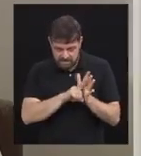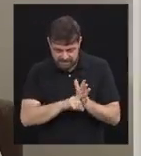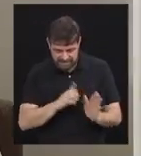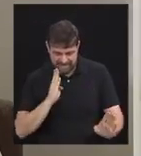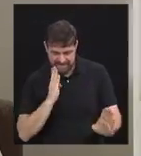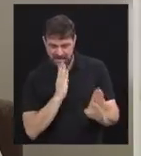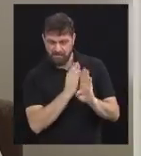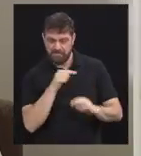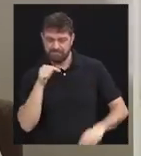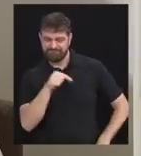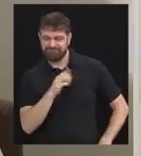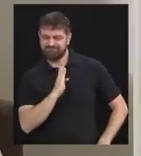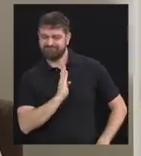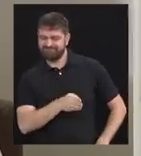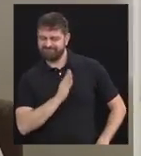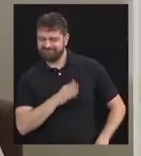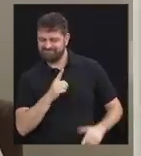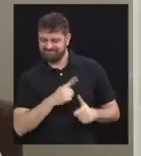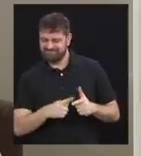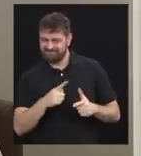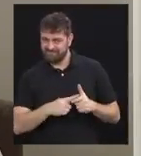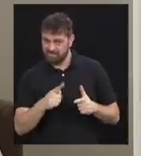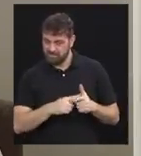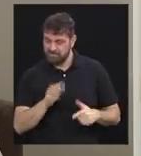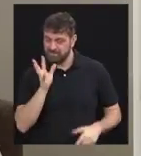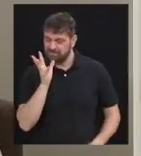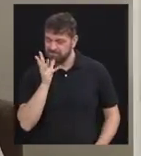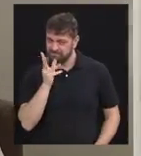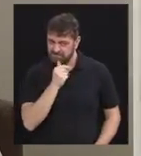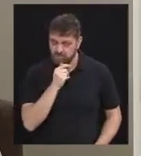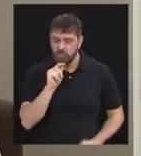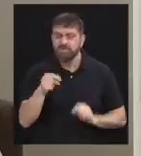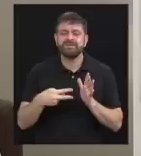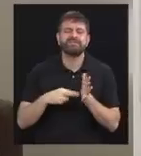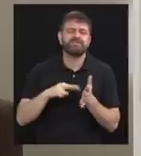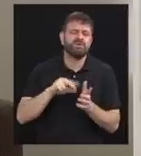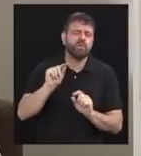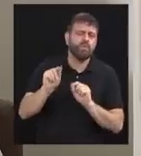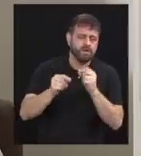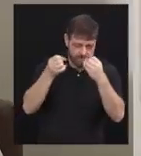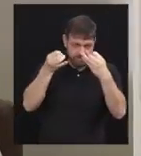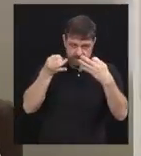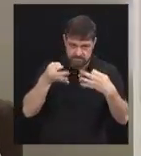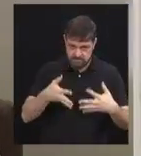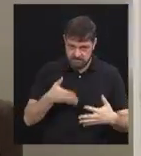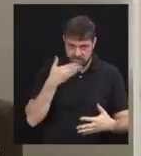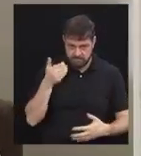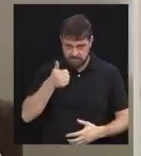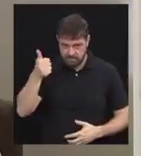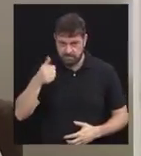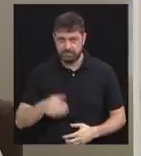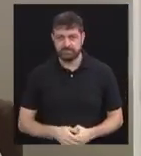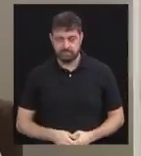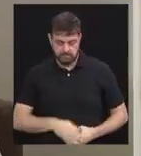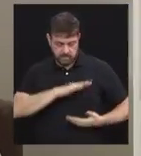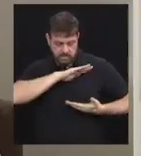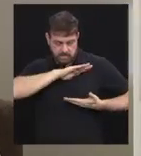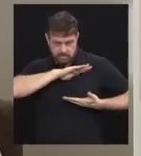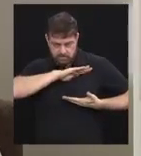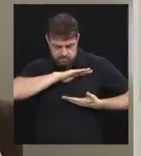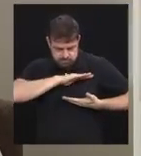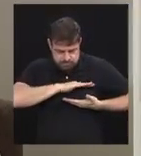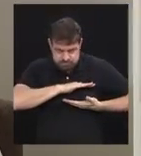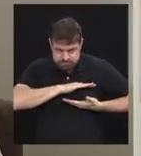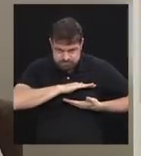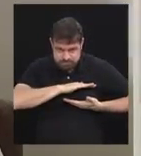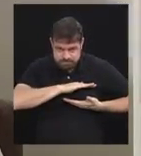diagnóstico em mulher sintomática, a cura já é difícil. O que eu quero dizer com isso? Quero dizer o seguinte, que na mamografia,